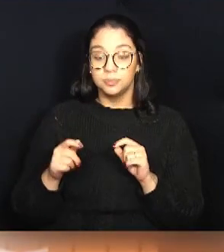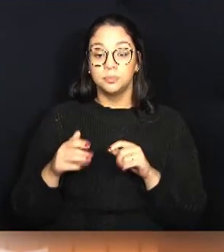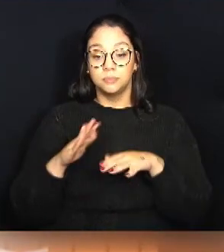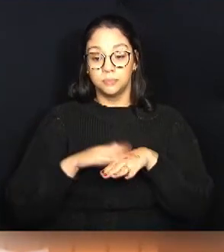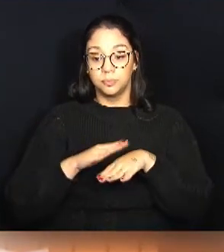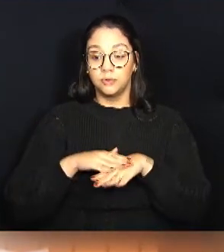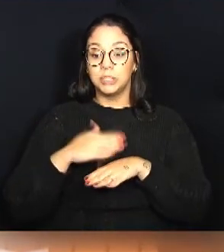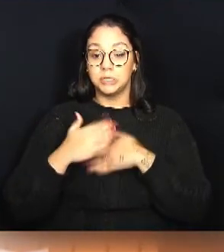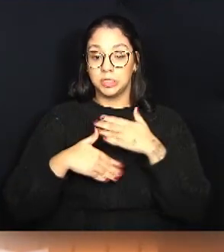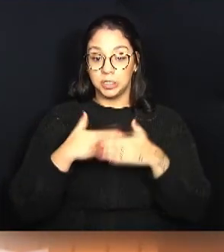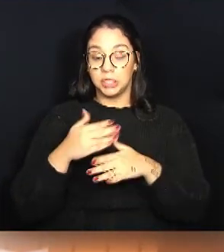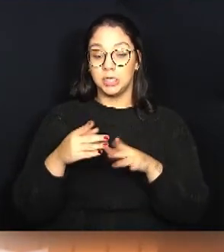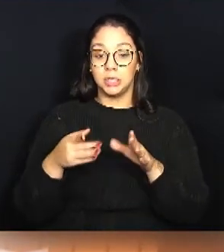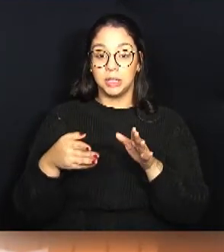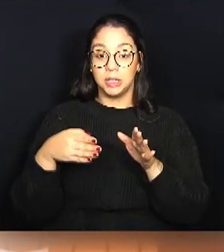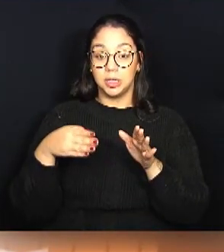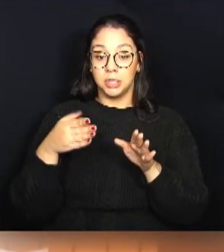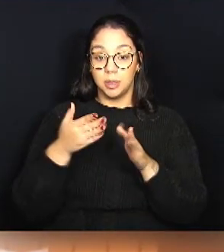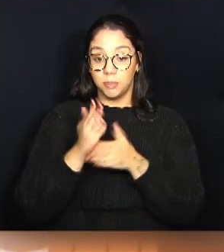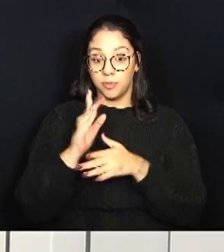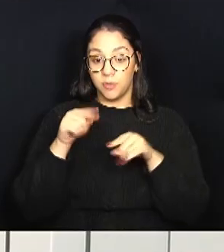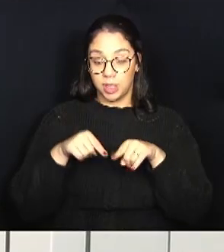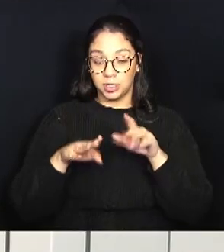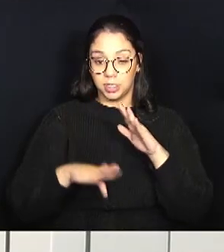tramitar e aprovar aqui na casa.